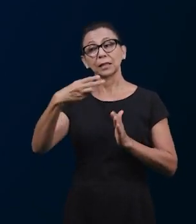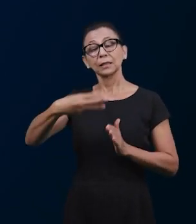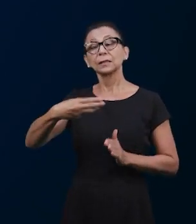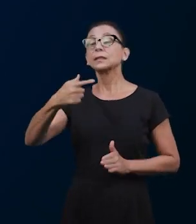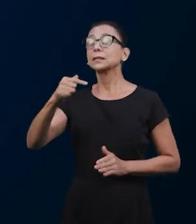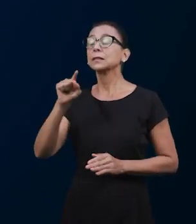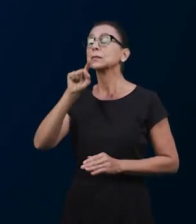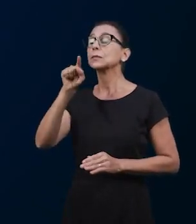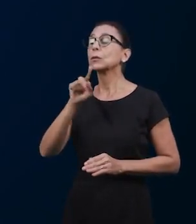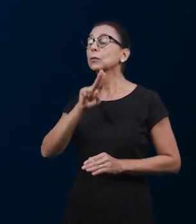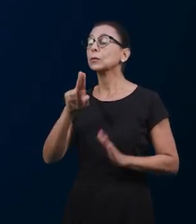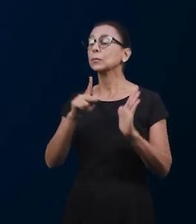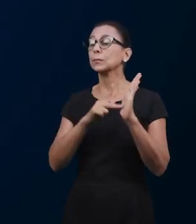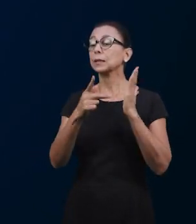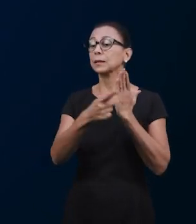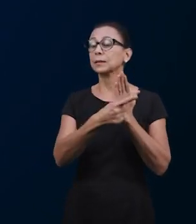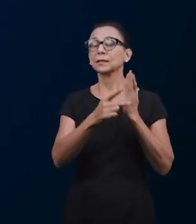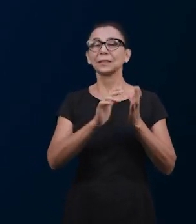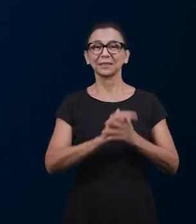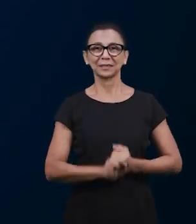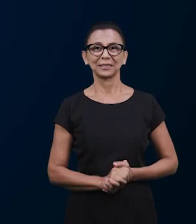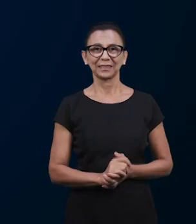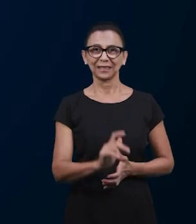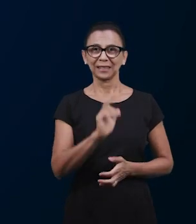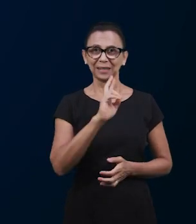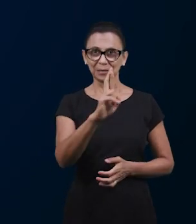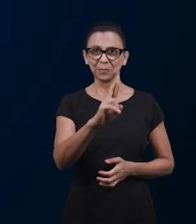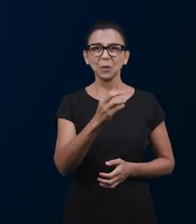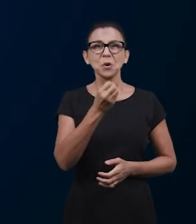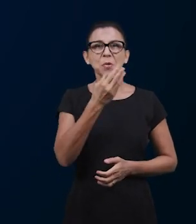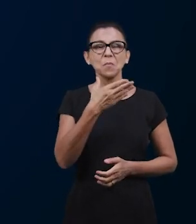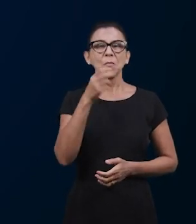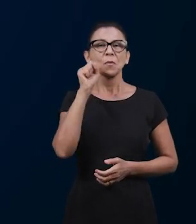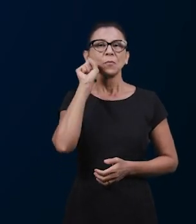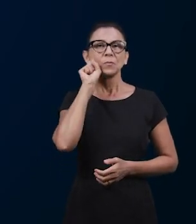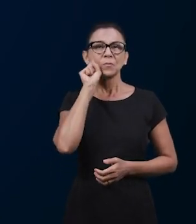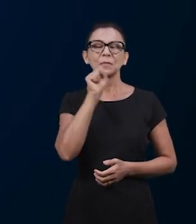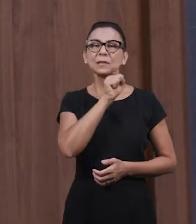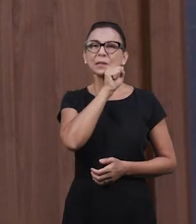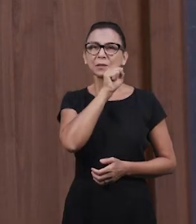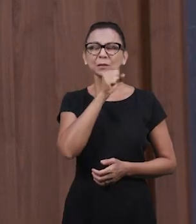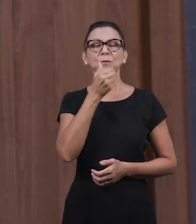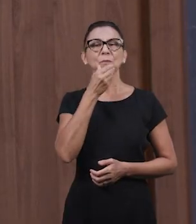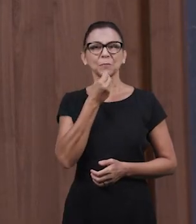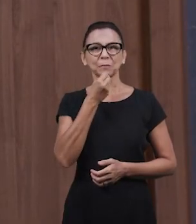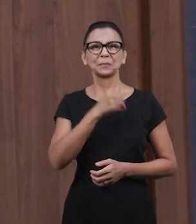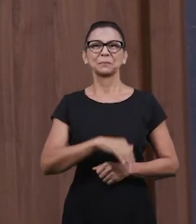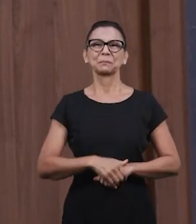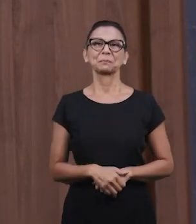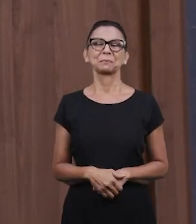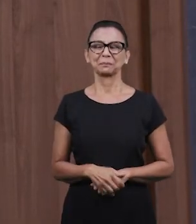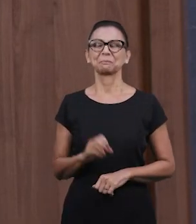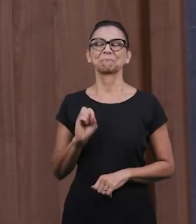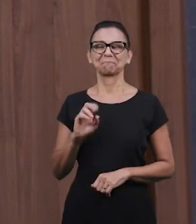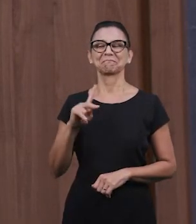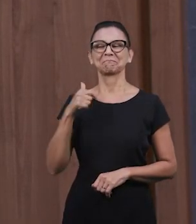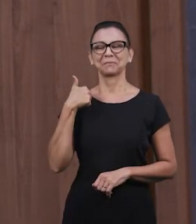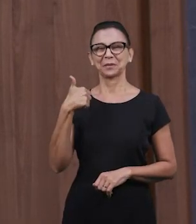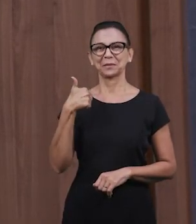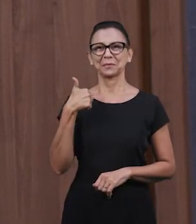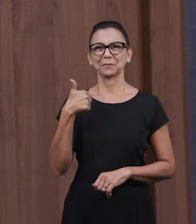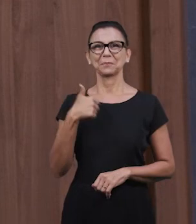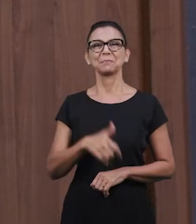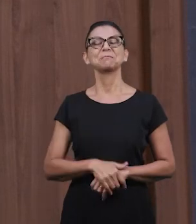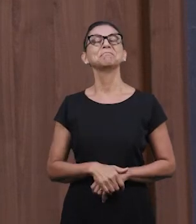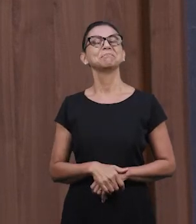ao 37. Qual é o nome da parábola? O bom samaritano. Amém. Muito bem, Miguel. A resposta que